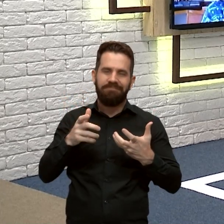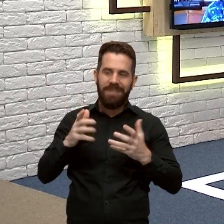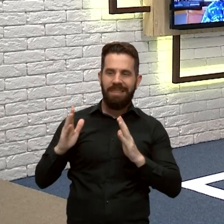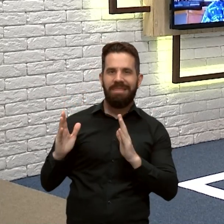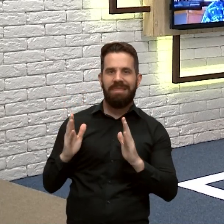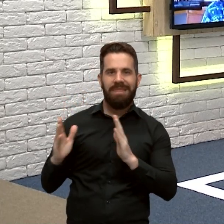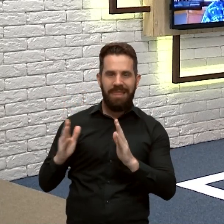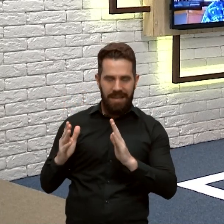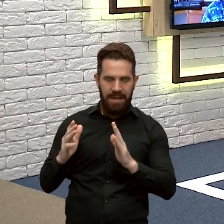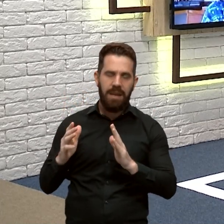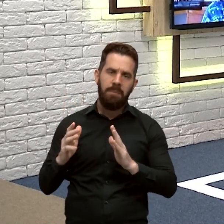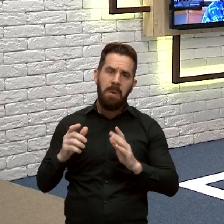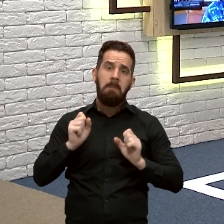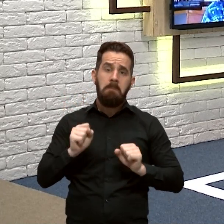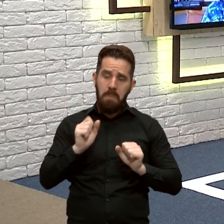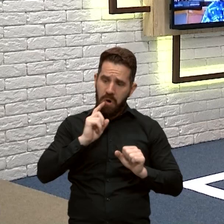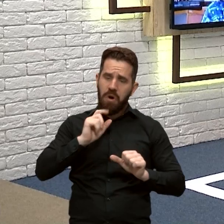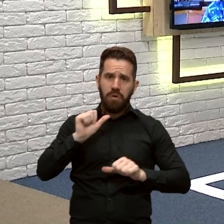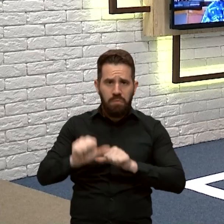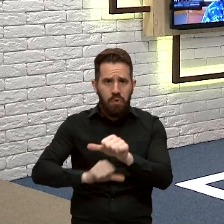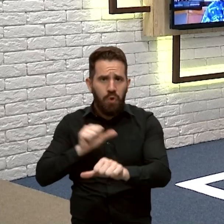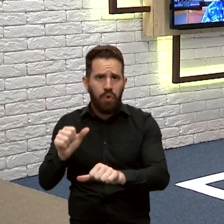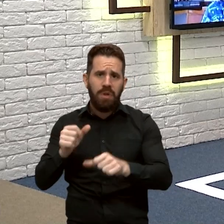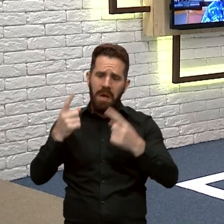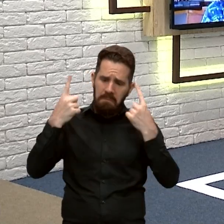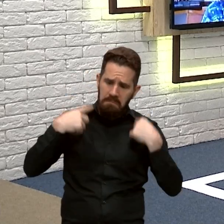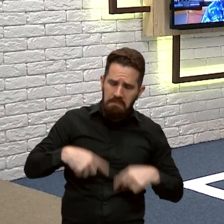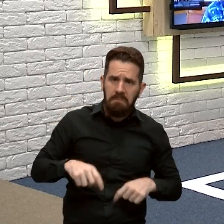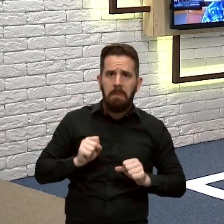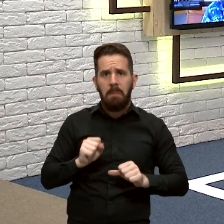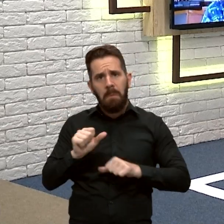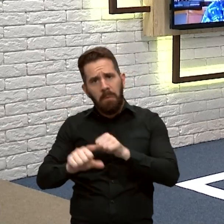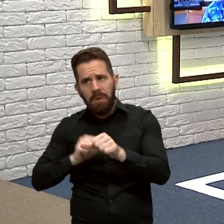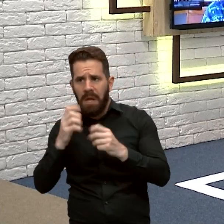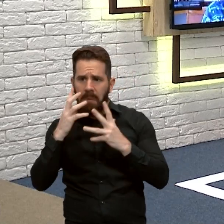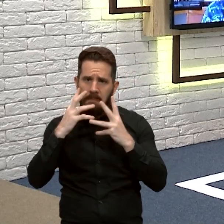questões físicas, né, da aparência. Explica um pouquinho para a gente sobre esse processo.